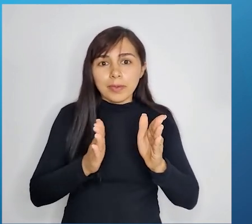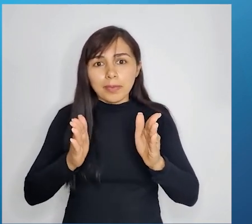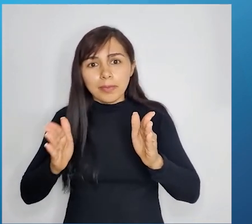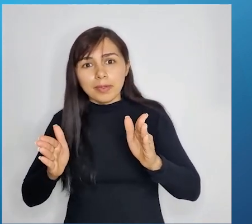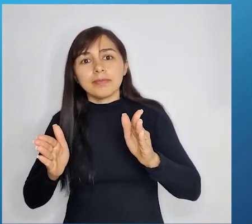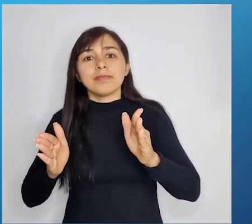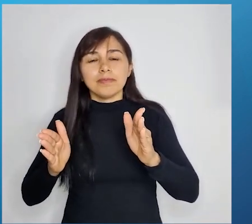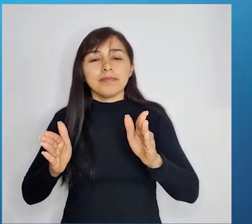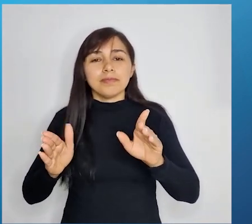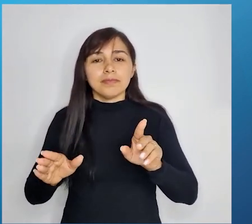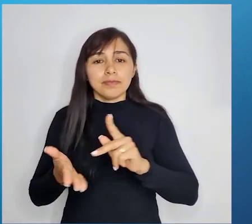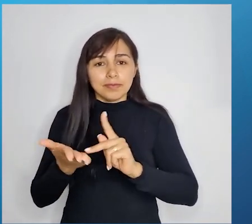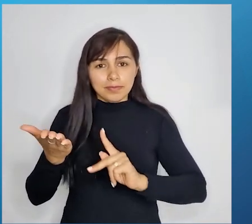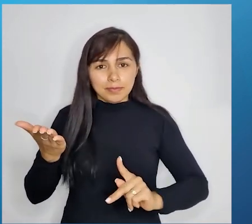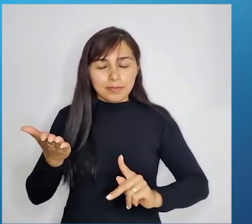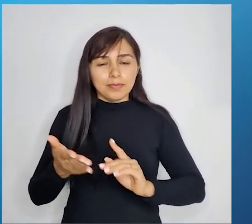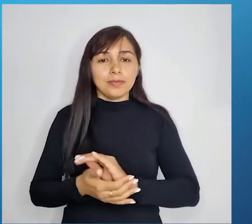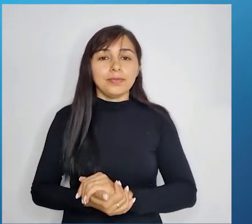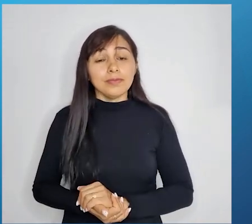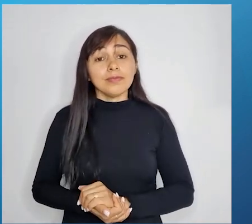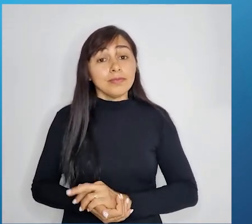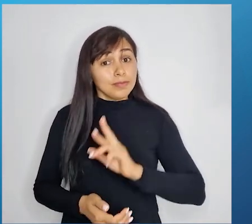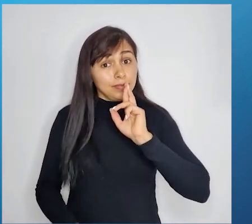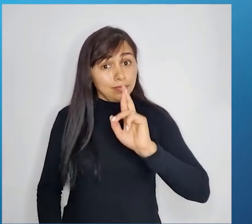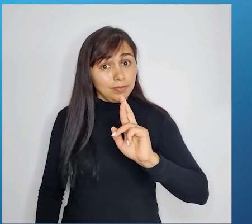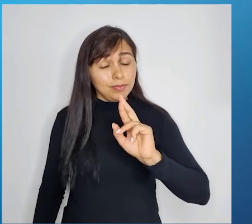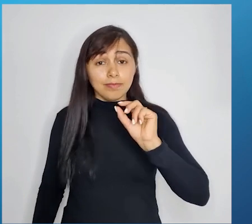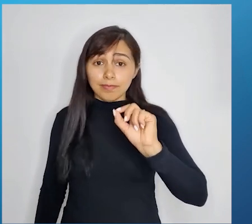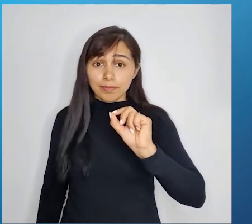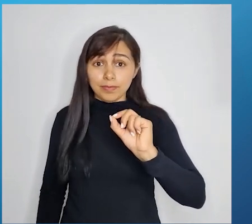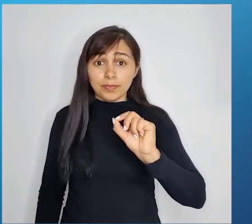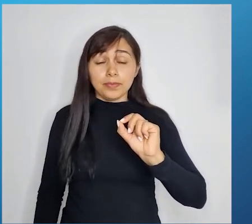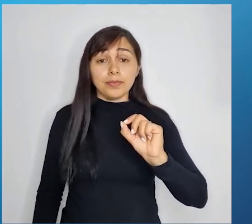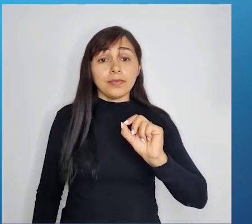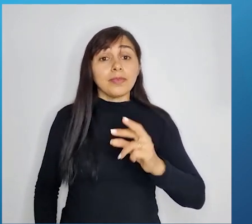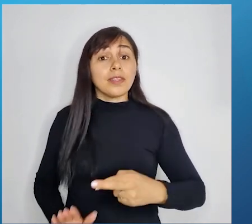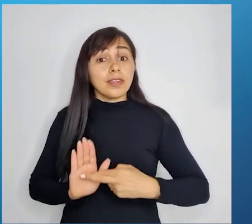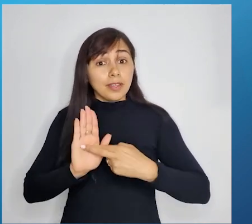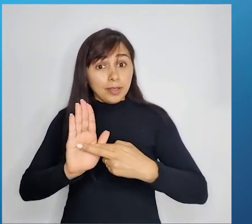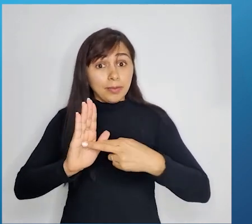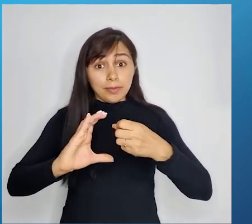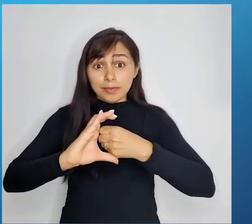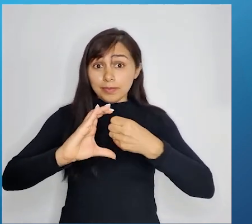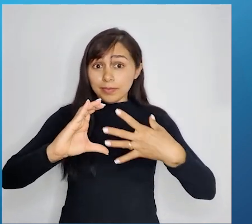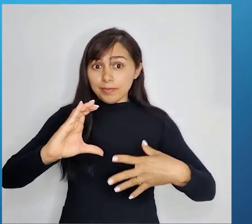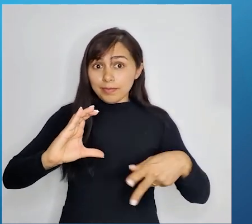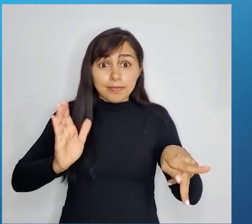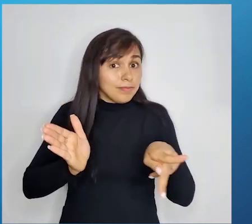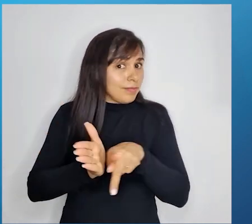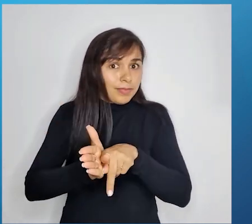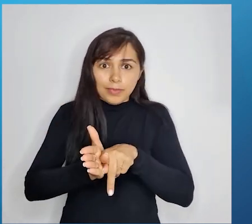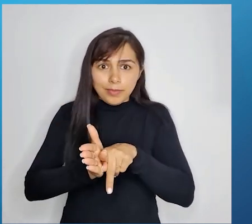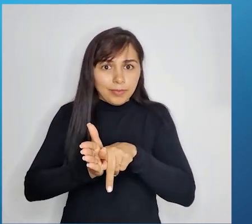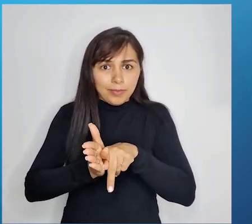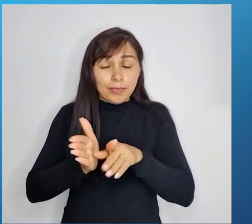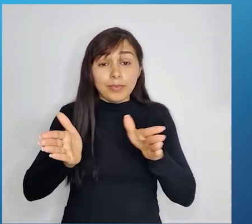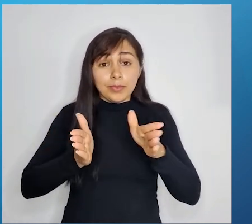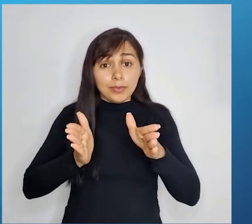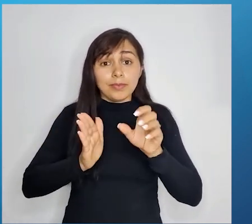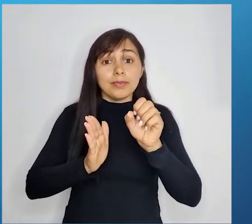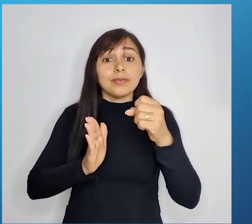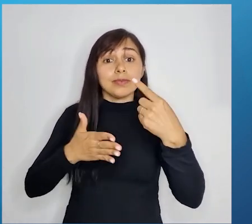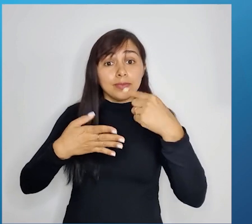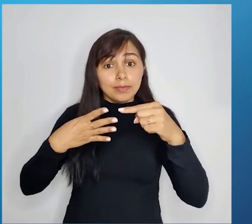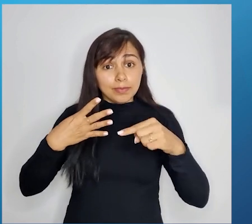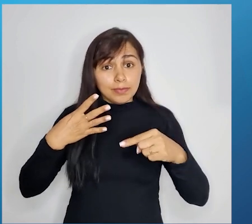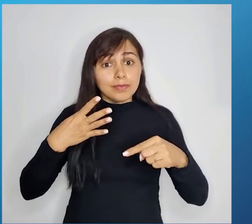poesia. A opção aí que melhor identifica aquela característica que não é típica do simbolismo é a